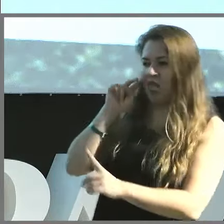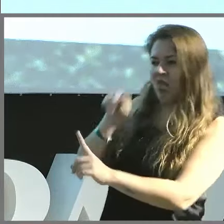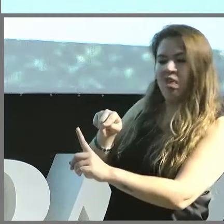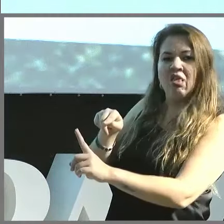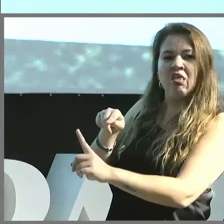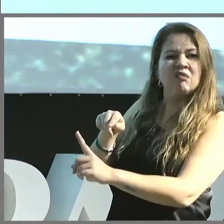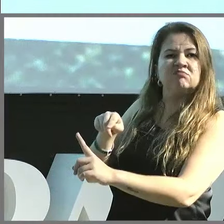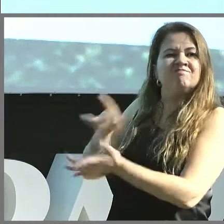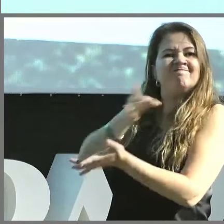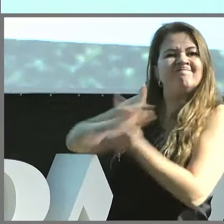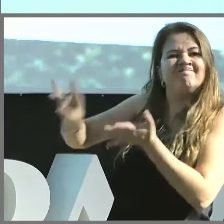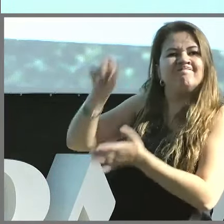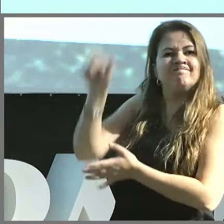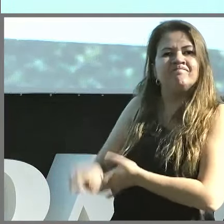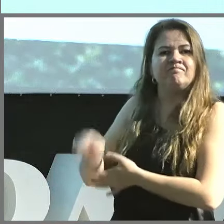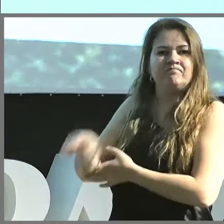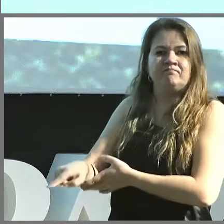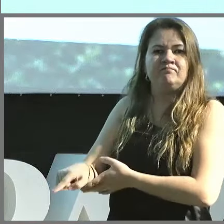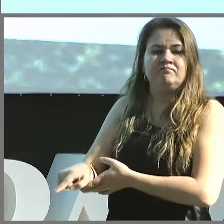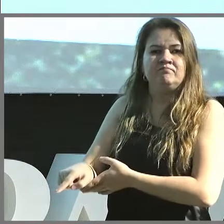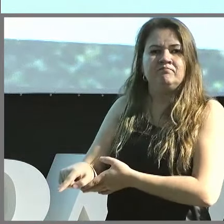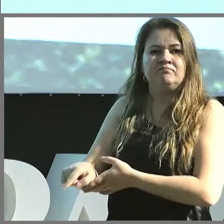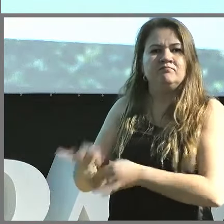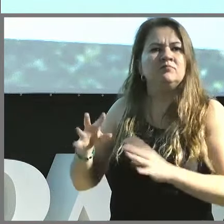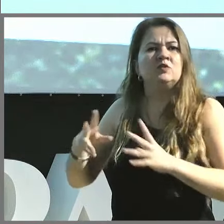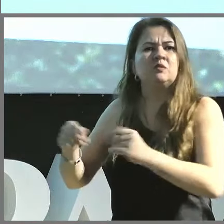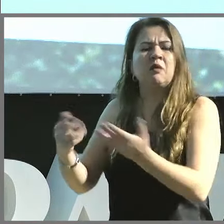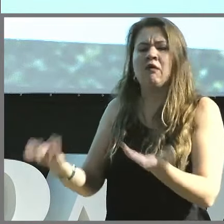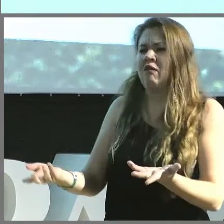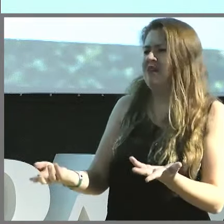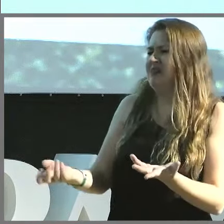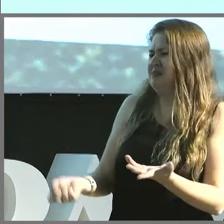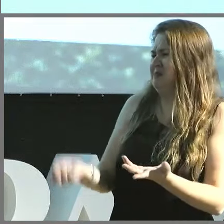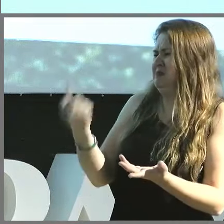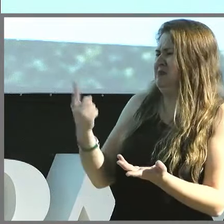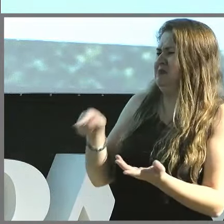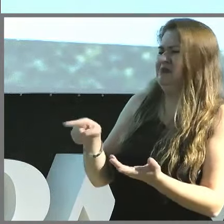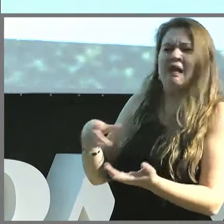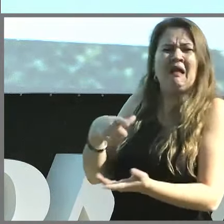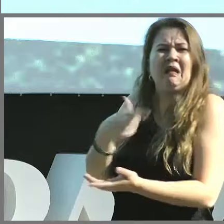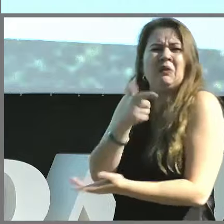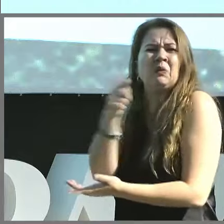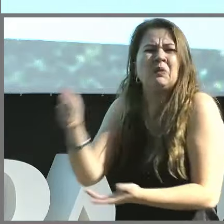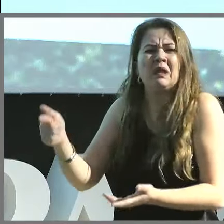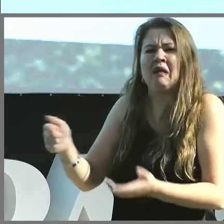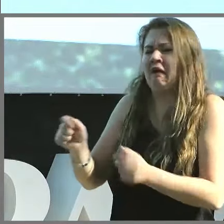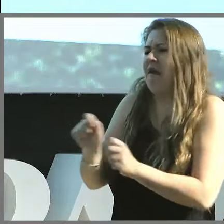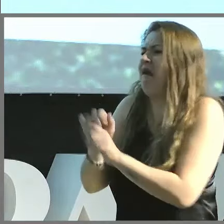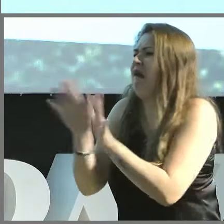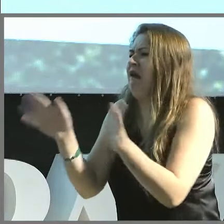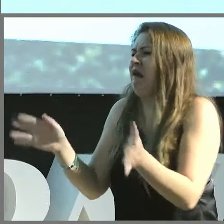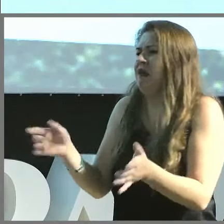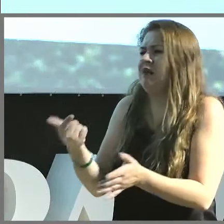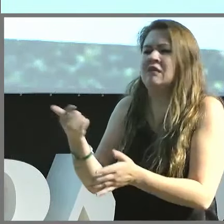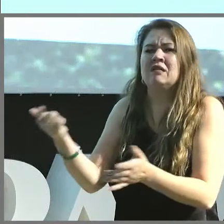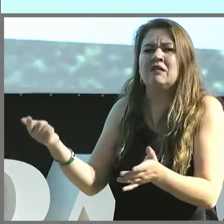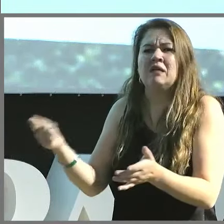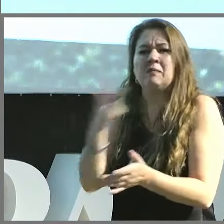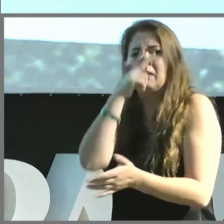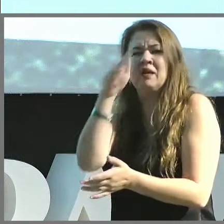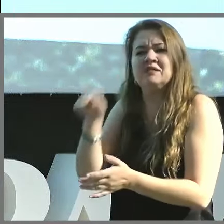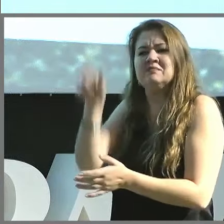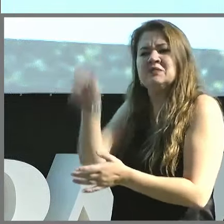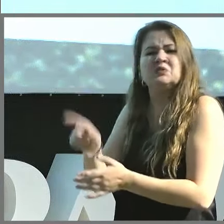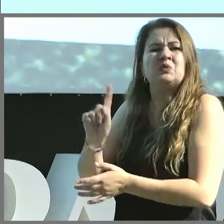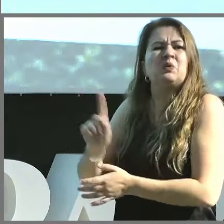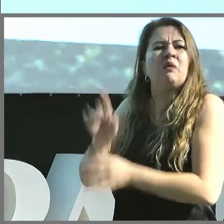tempo, questionada sobre a sua pureza de raça. Ele o faz.